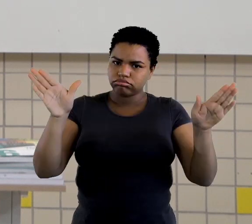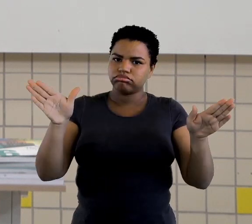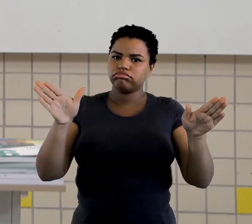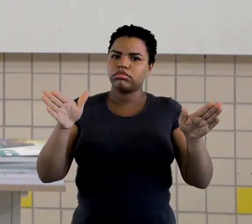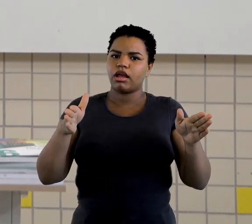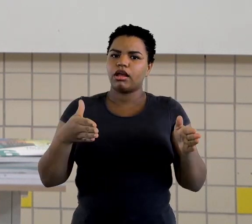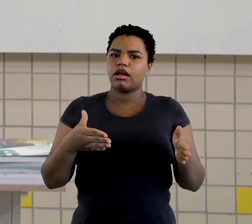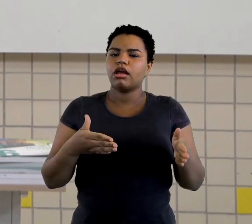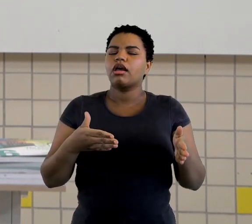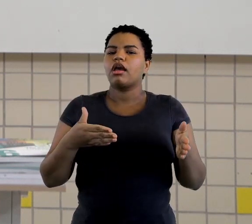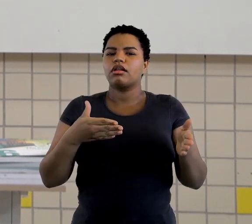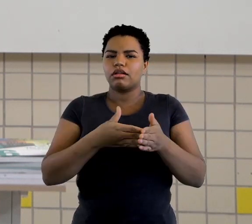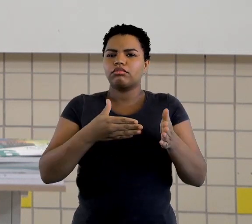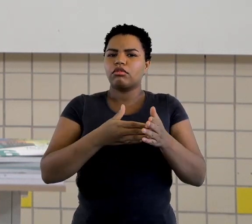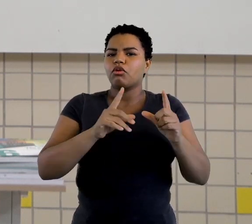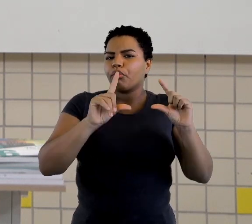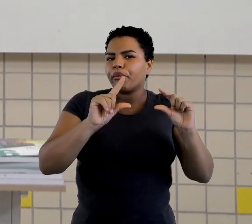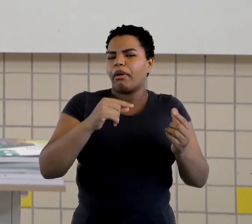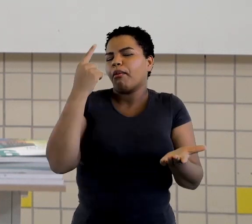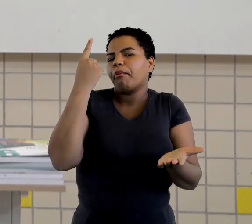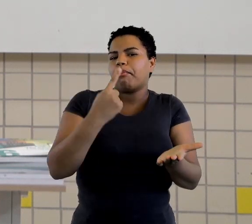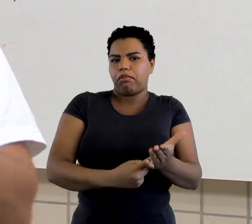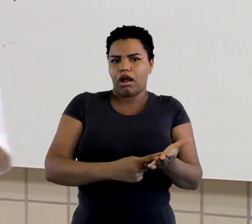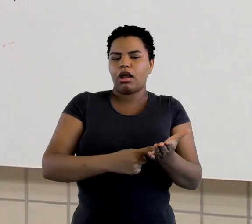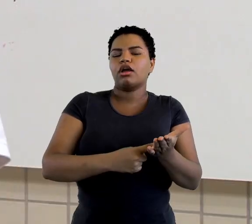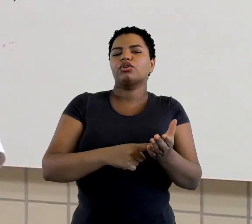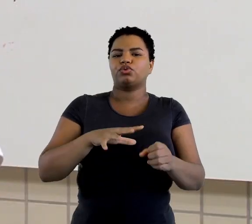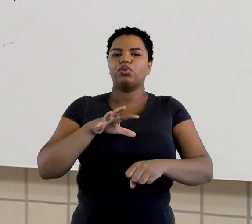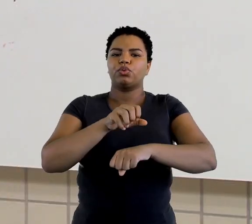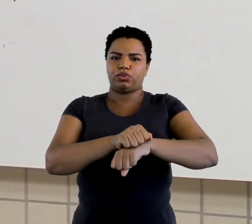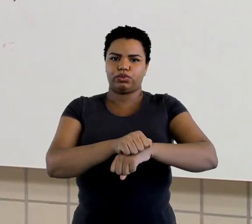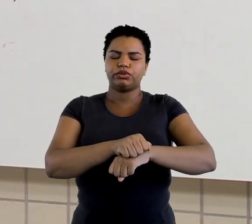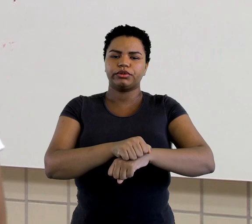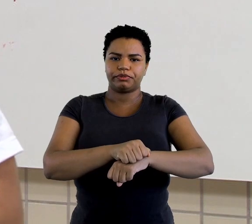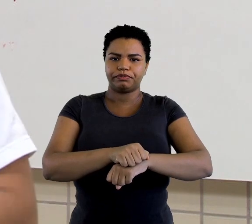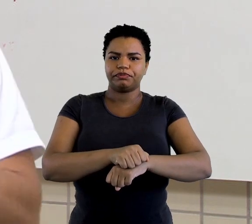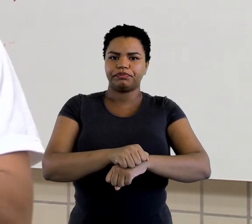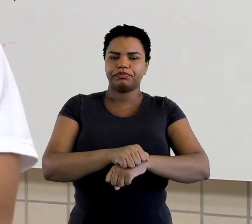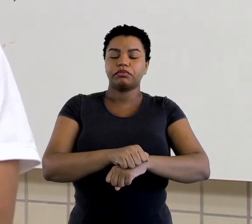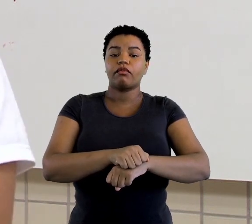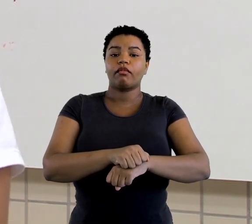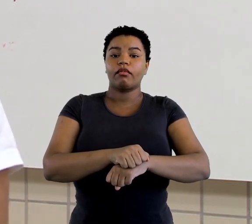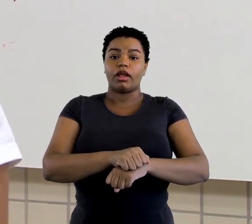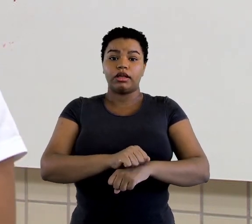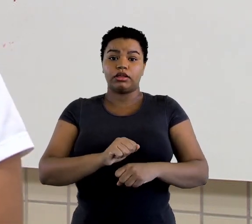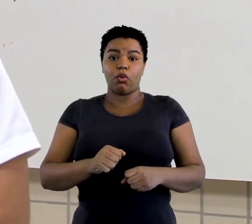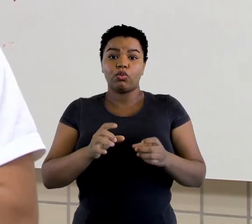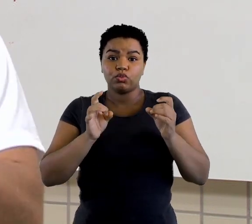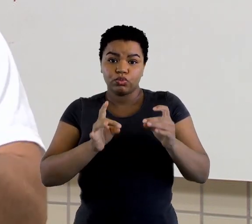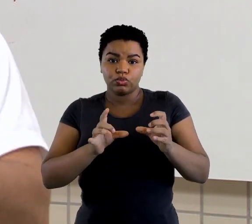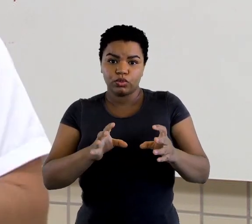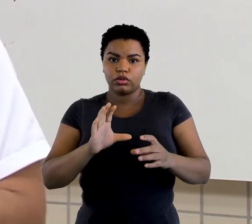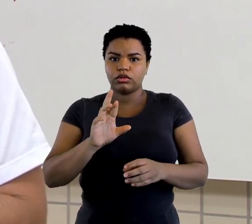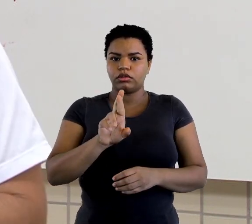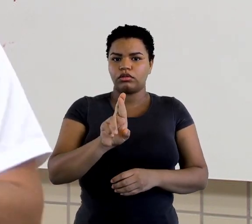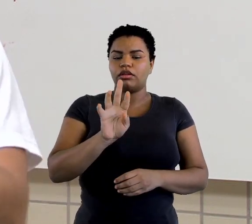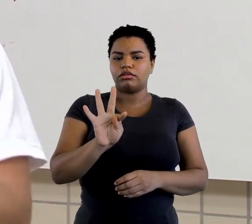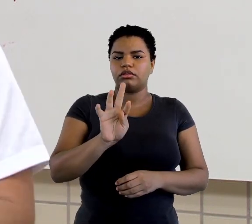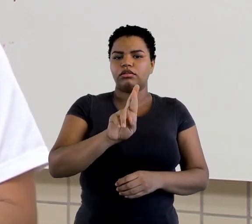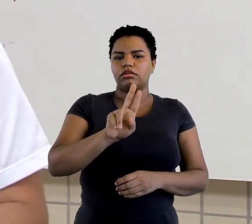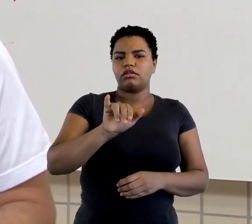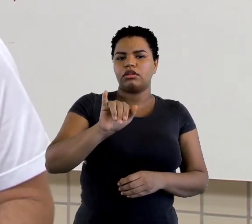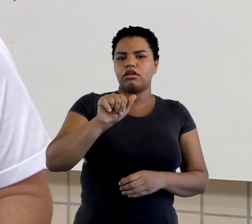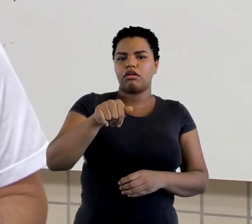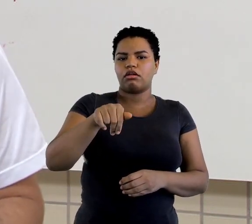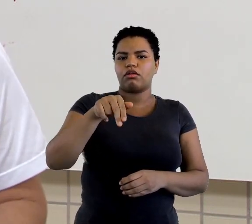com o chamado Pacto Colonial. O comércio triangular. O comércio triangular foi uma